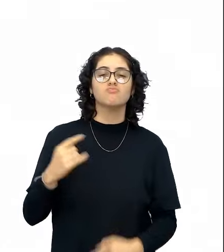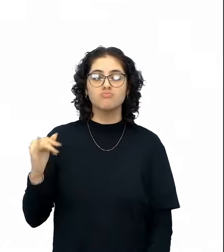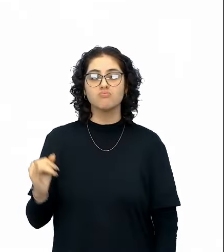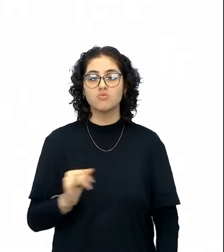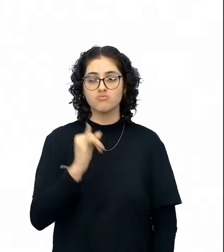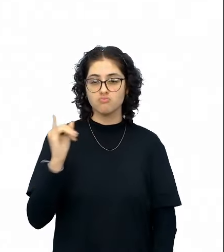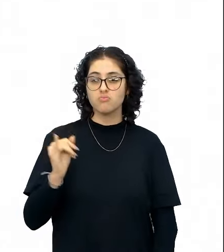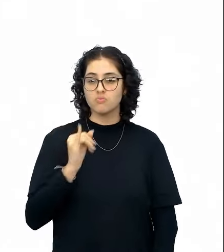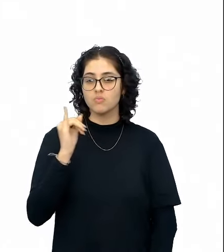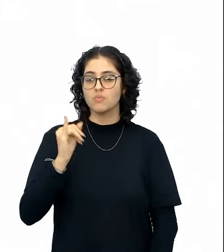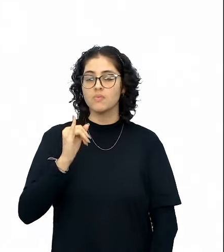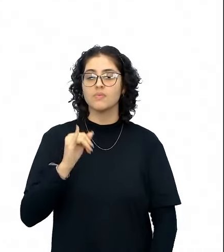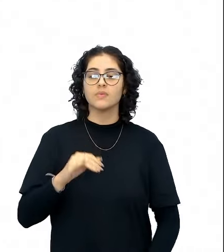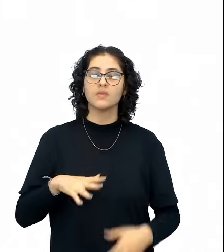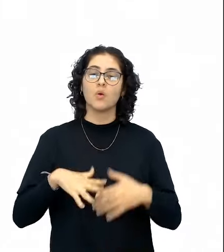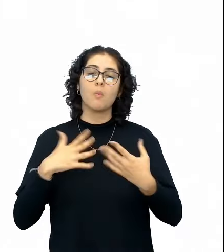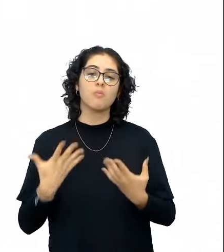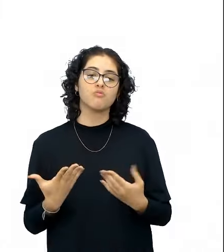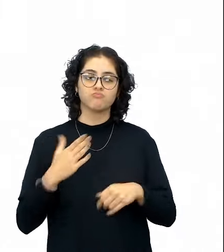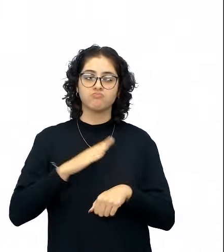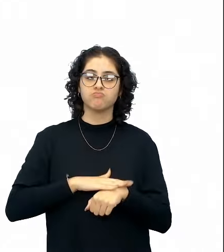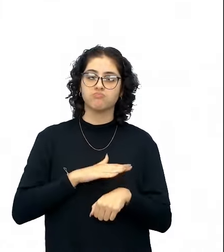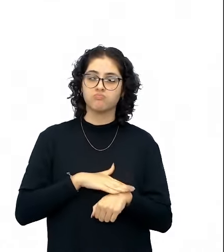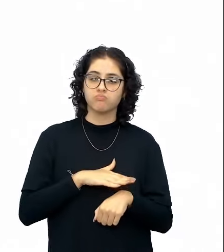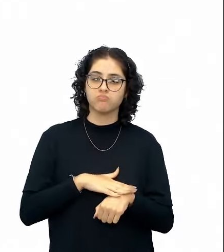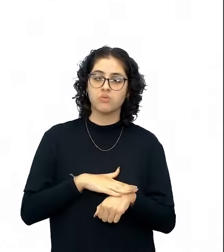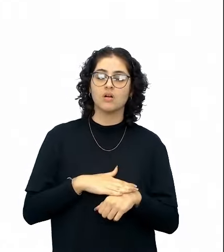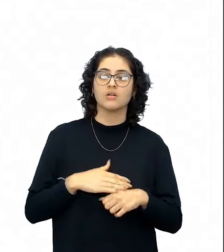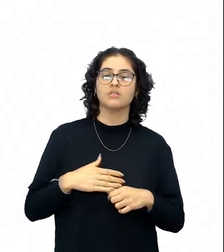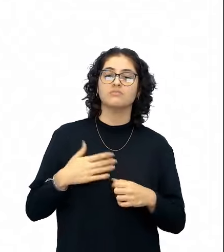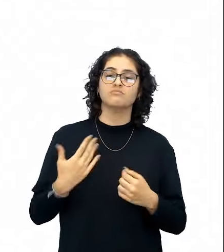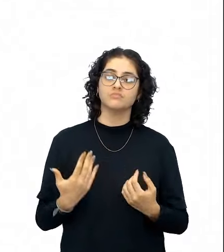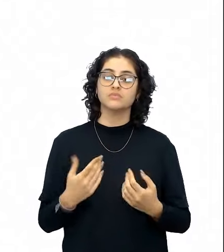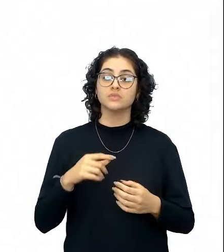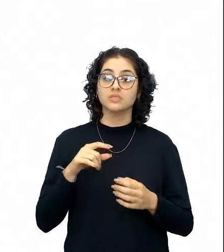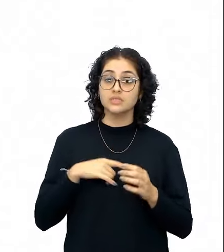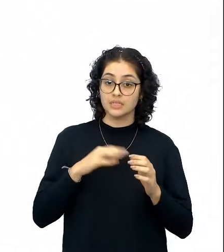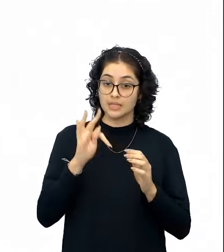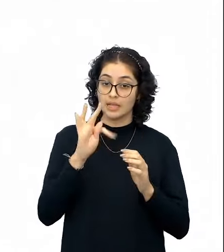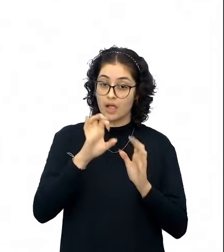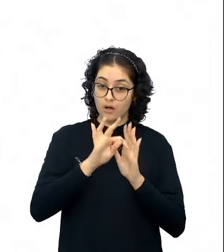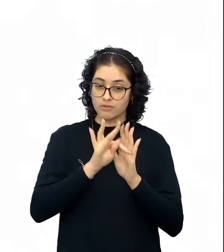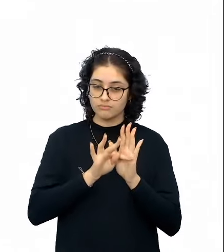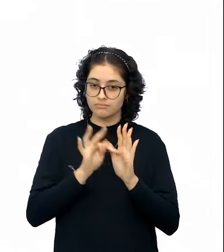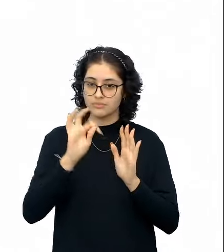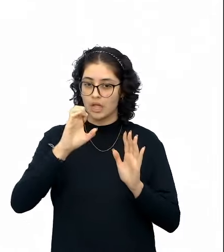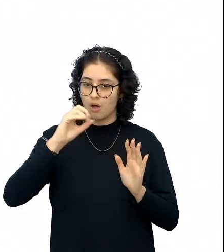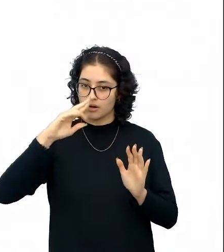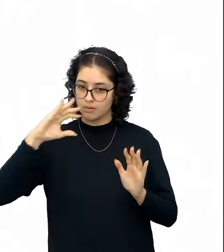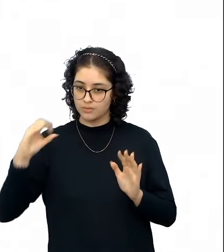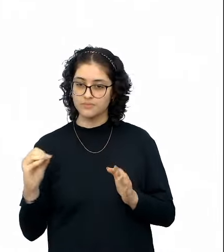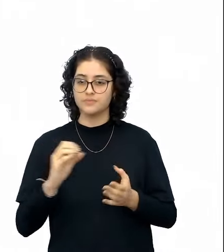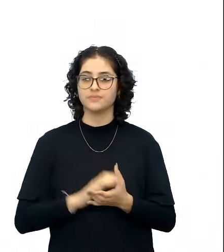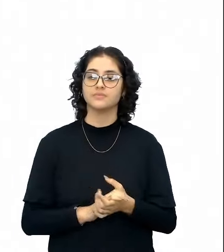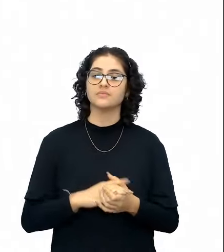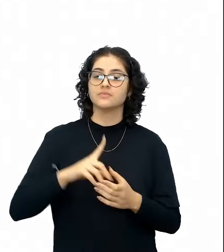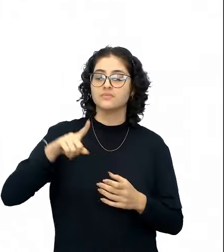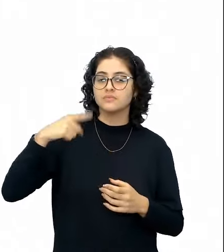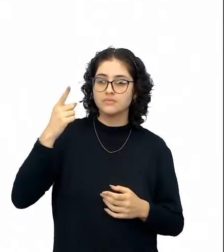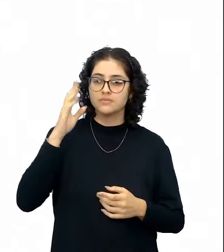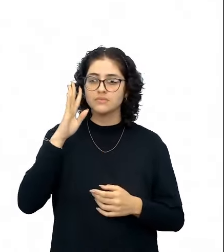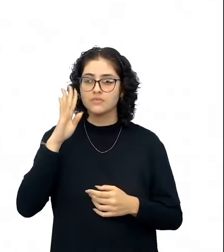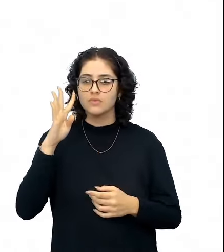importante, como isso deve ser feito, de acordo com os aspectos mais teóricos. Em seguida, nós refletimos sobre o planejamento